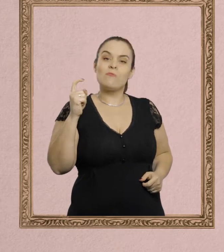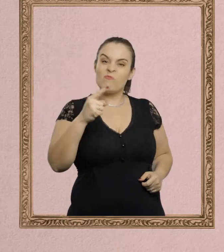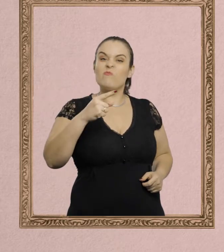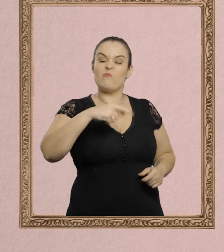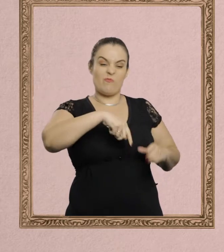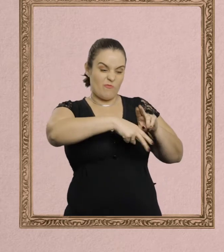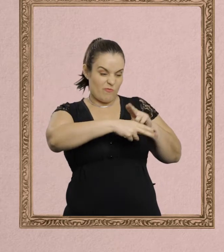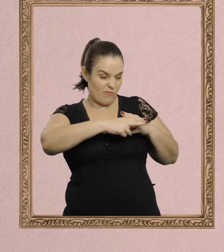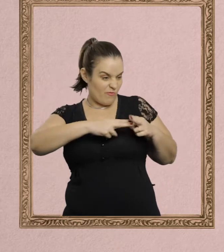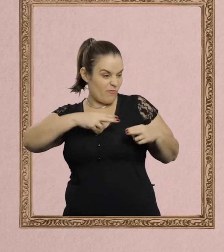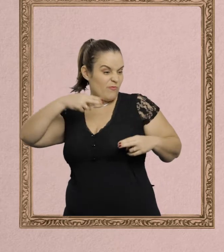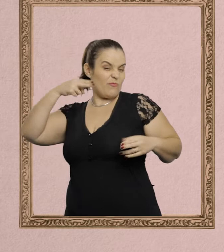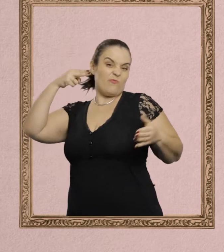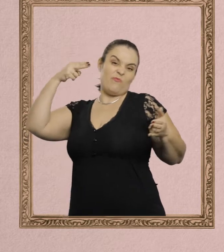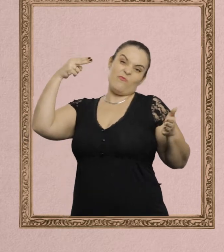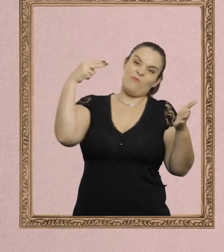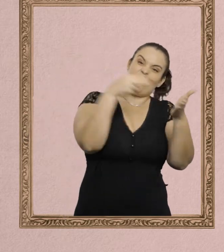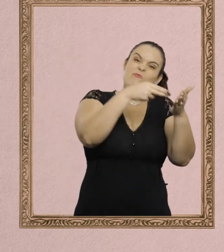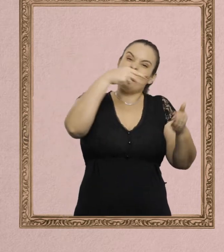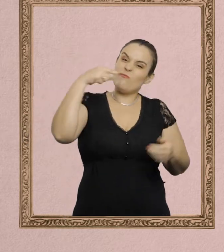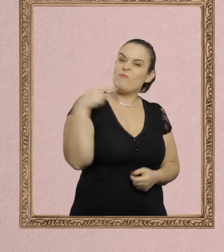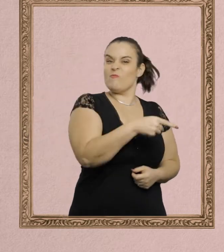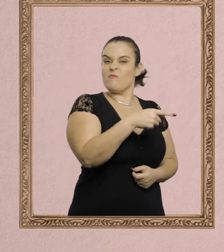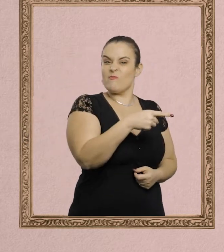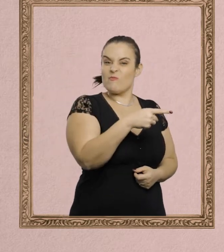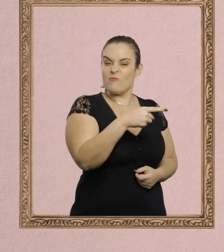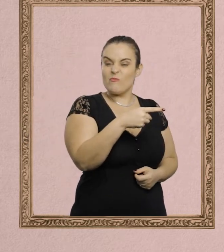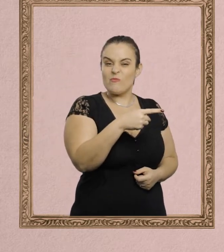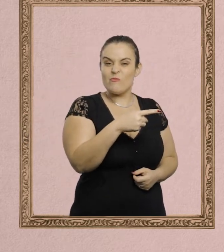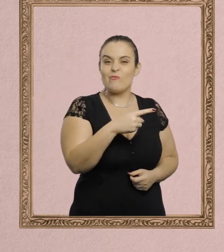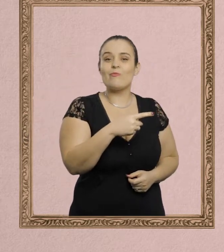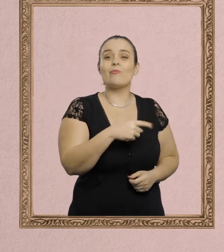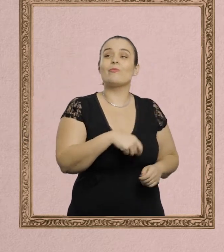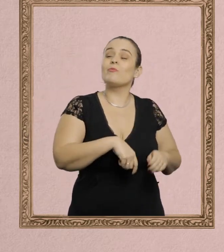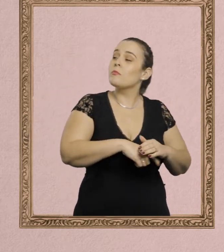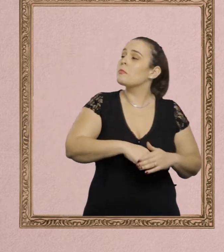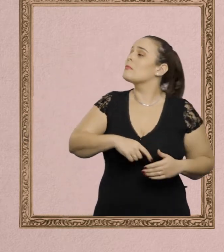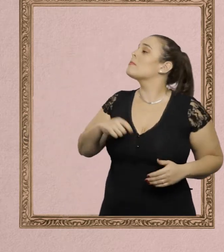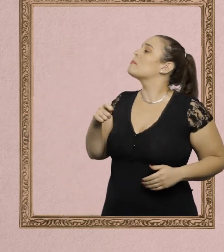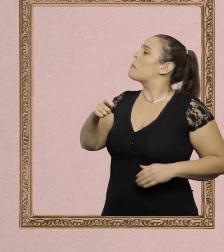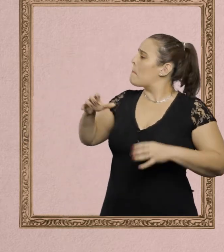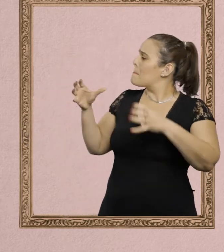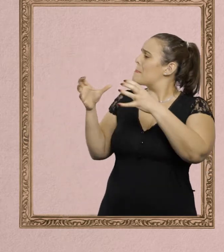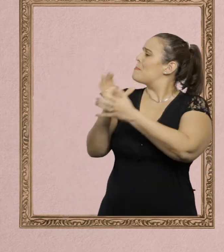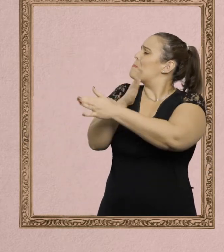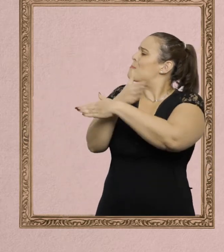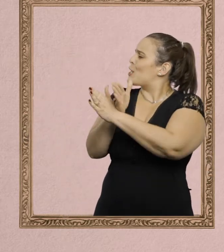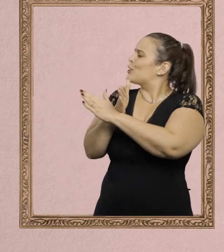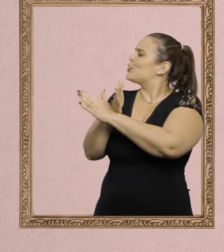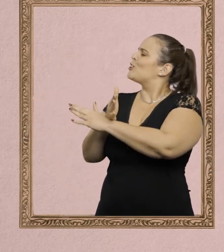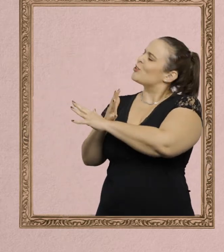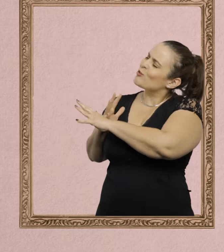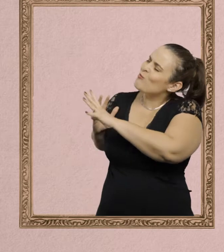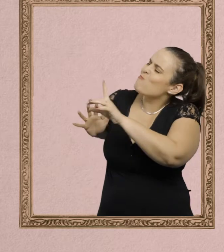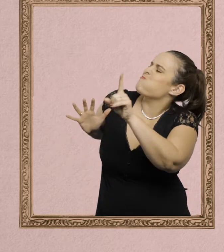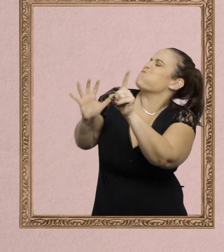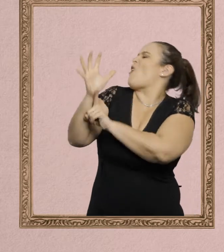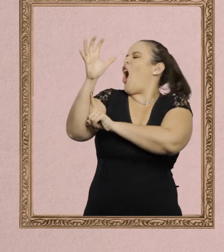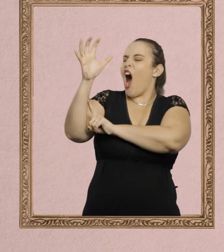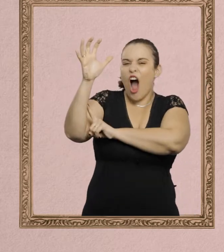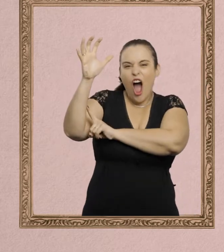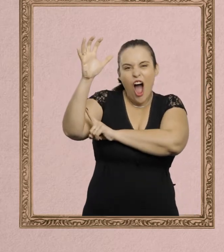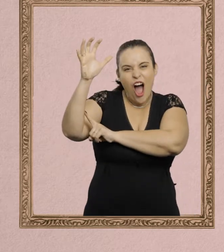gritou: Enfiem uma faca no peito dele! Peter falou para os meninos: Para cima